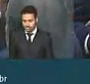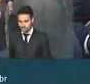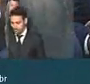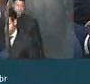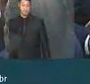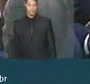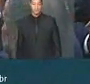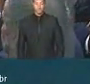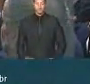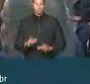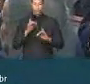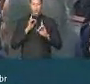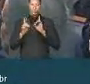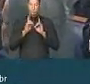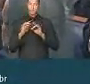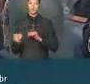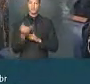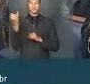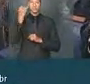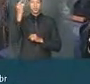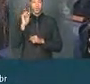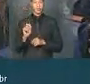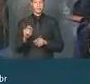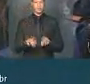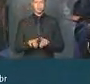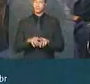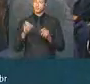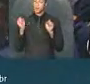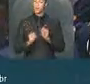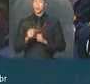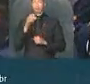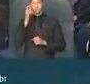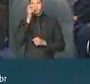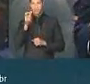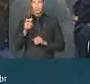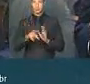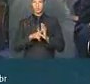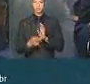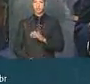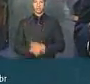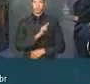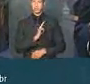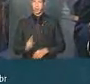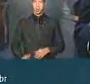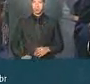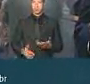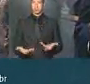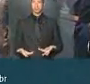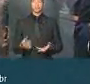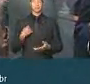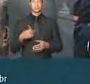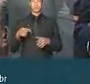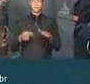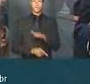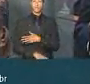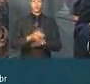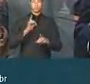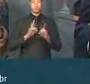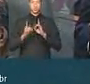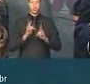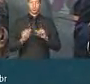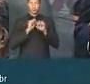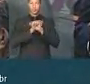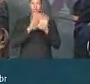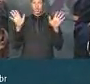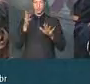palavra numa discussão relevante e que pode às vezes interessar o próprio governo que aprofunde a discussão que